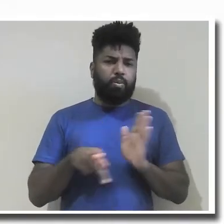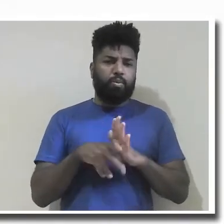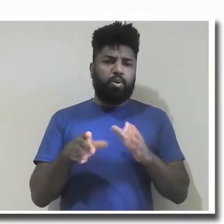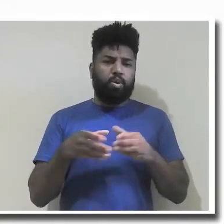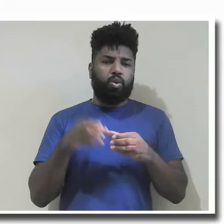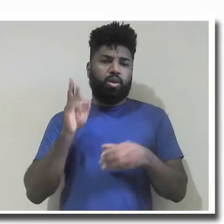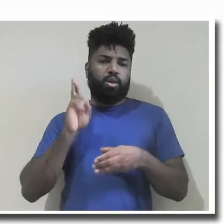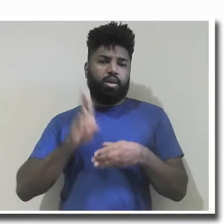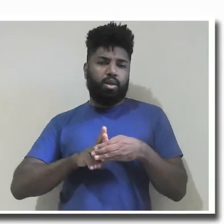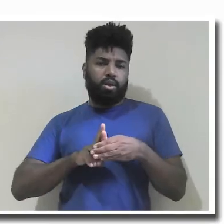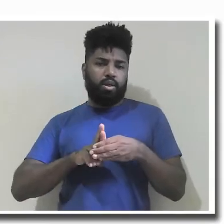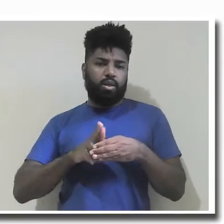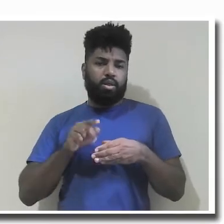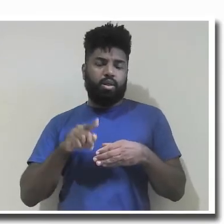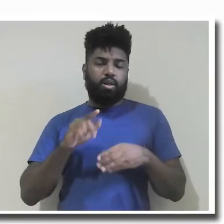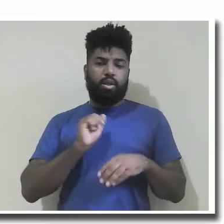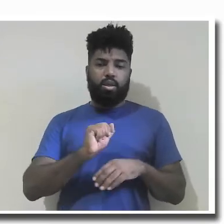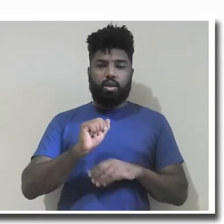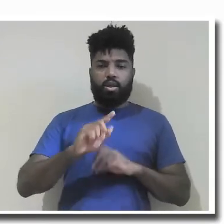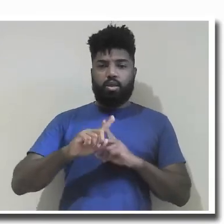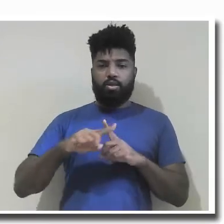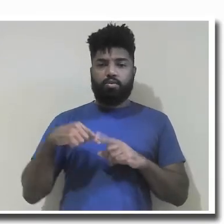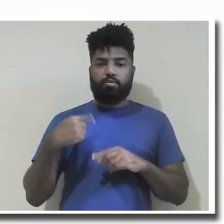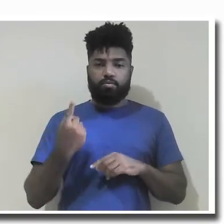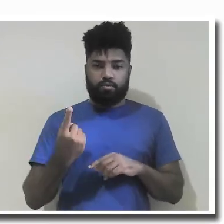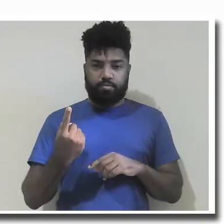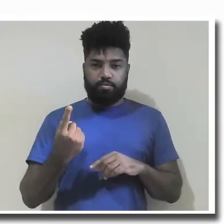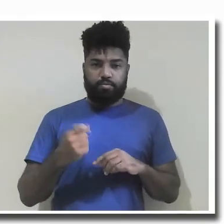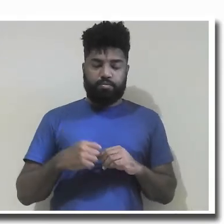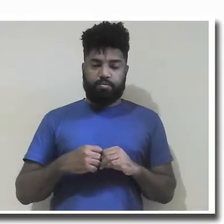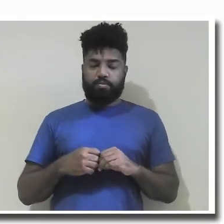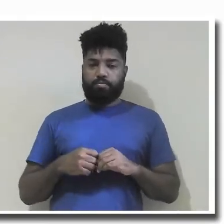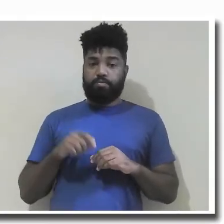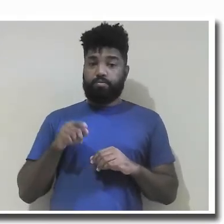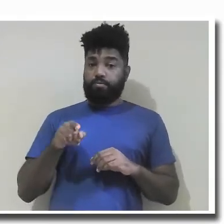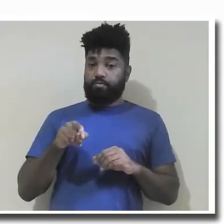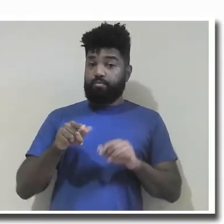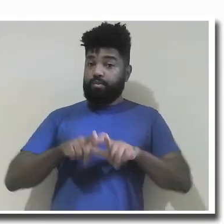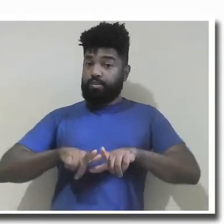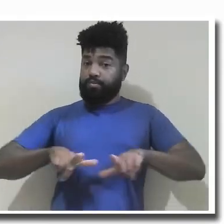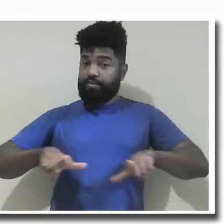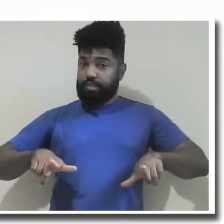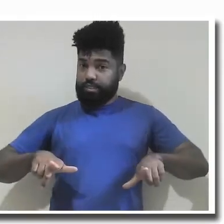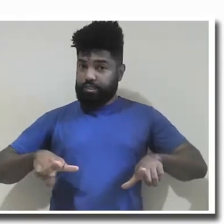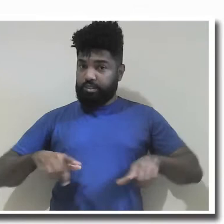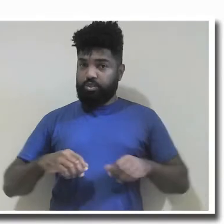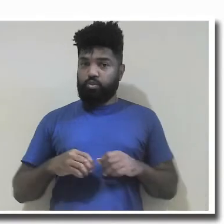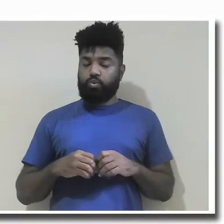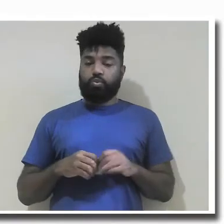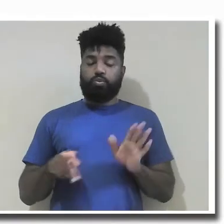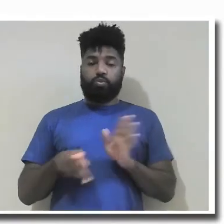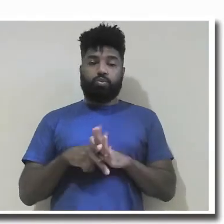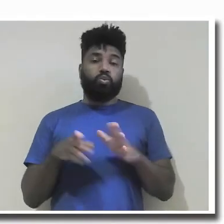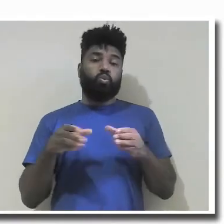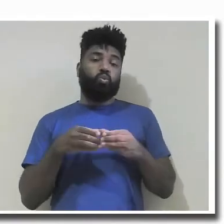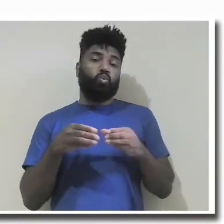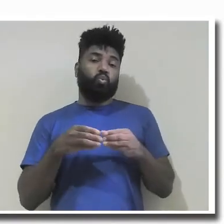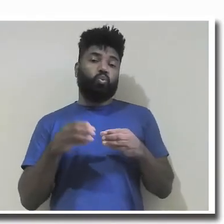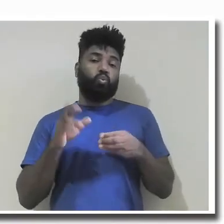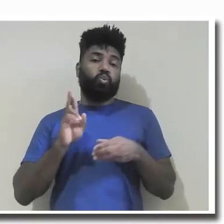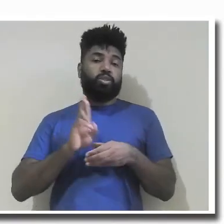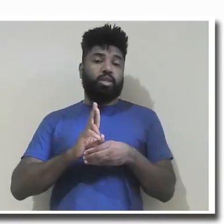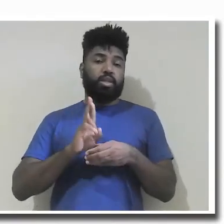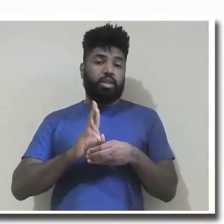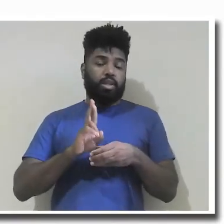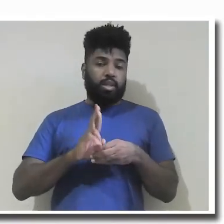A vezes 1, que é o elemento neutro no conjunto dos reais